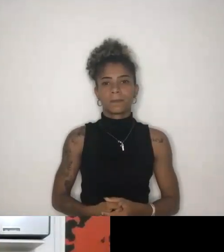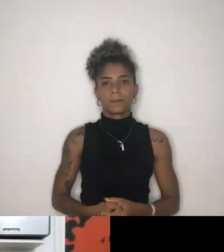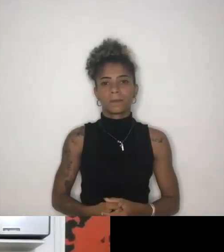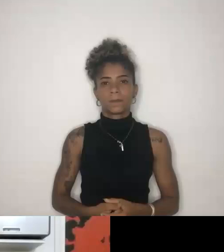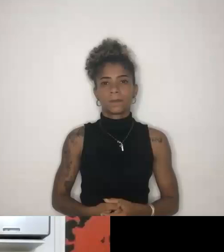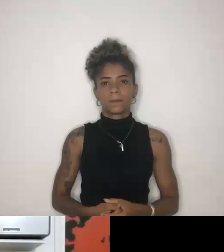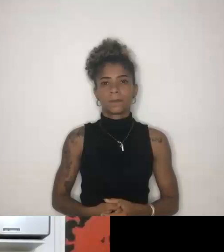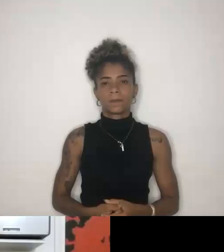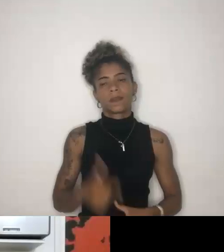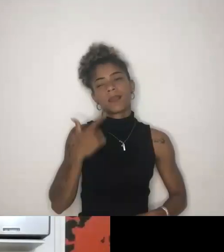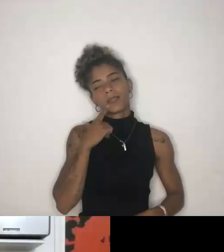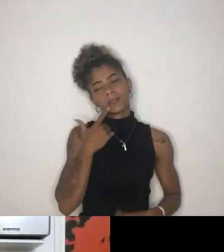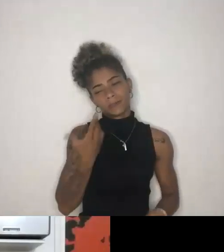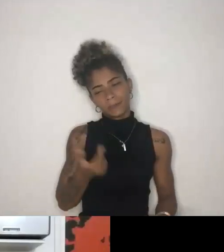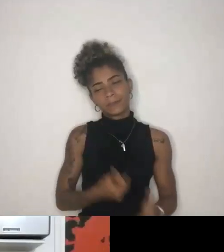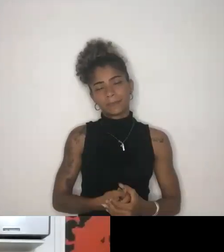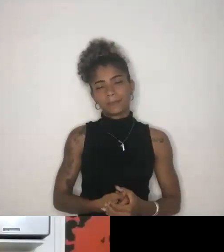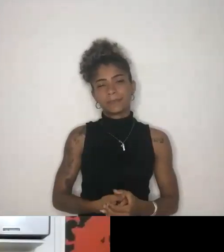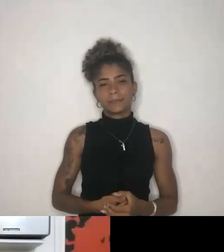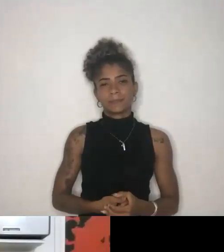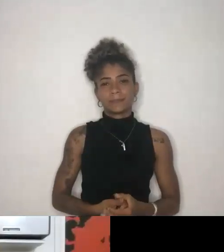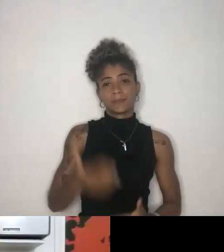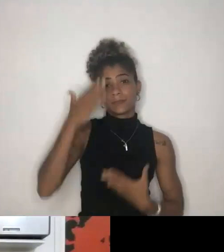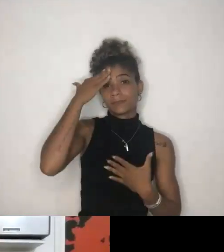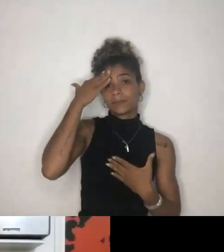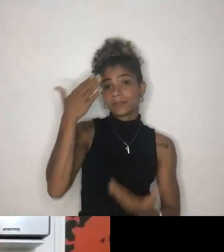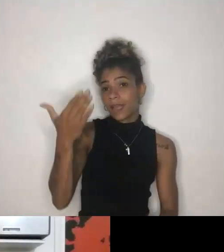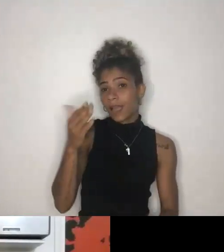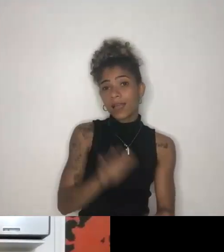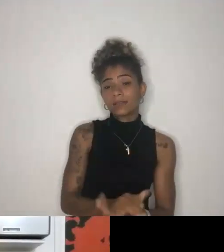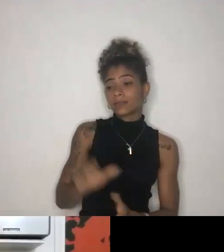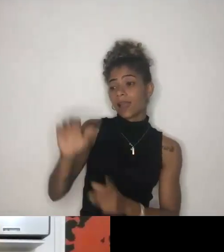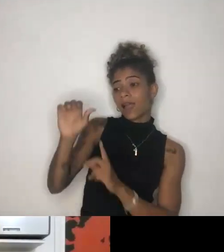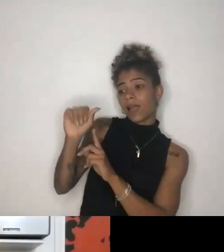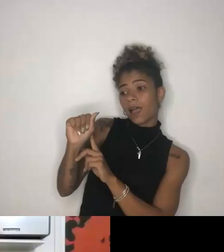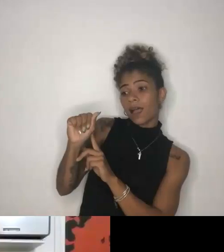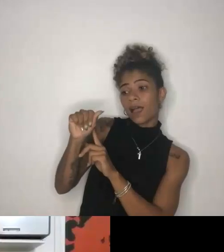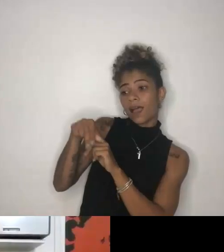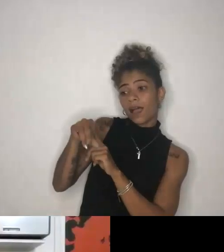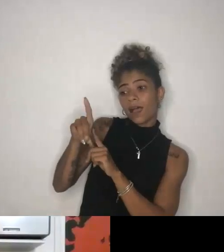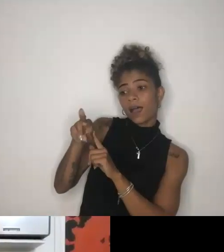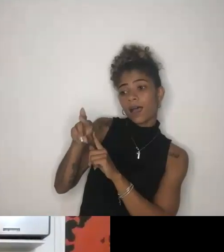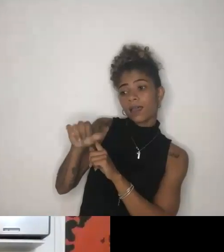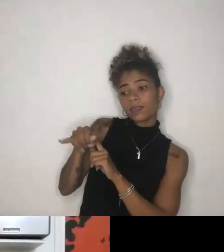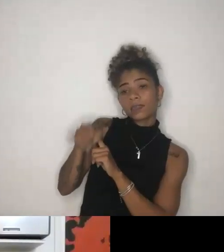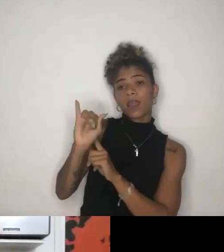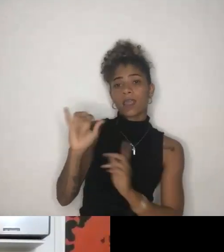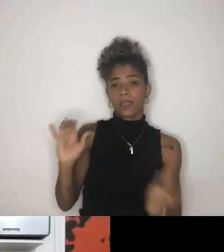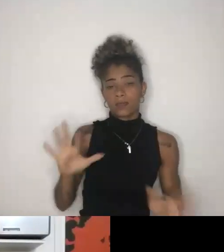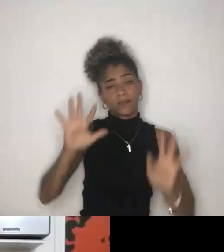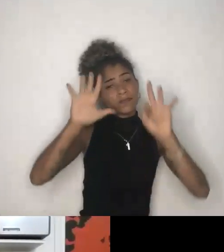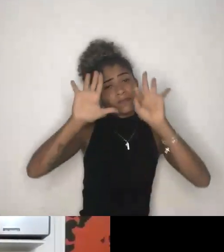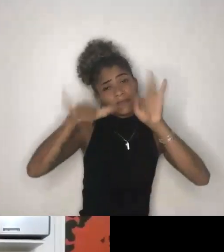engraçado Obrigada Andrei a gente Infelizmente vai ter que acabar com esse nosso